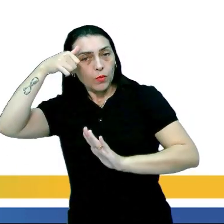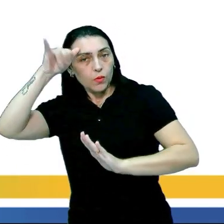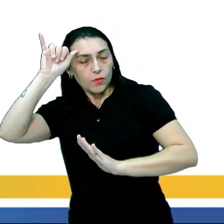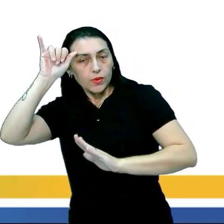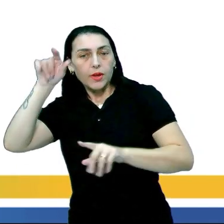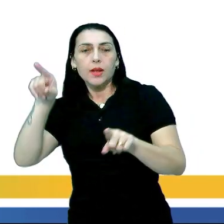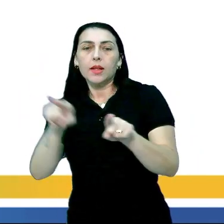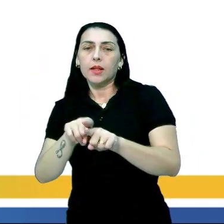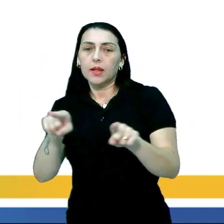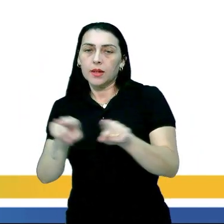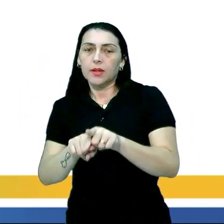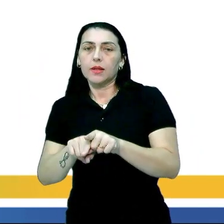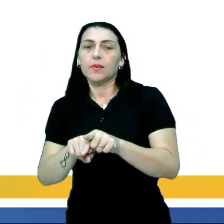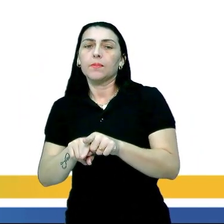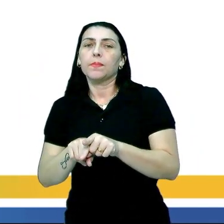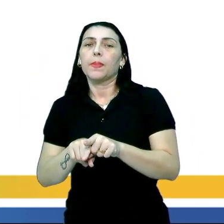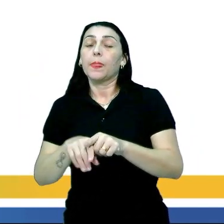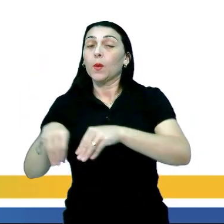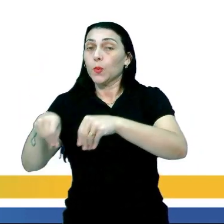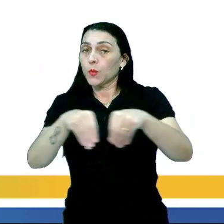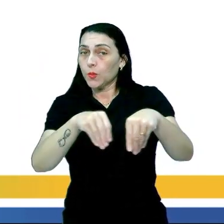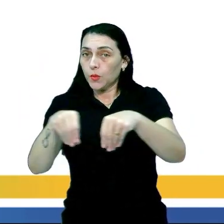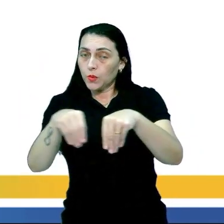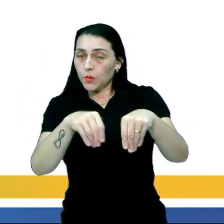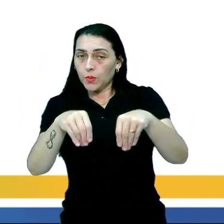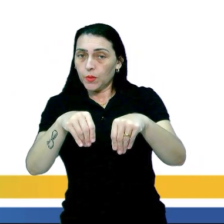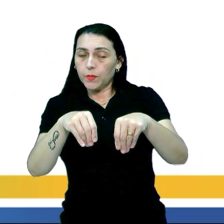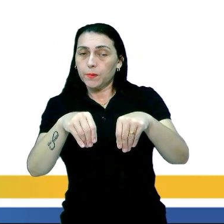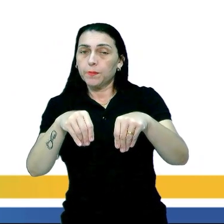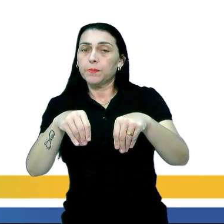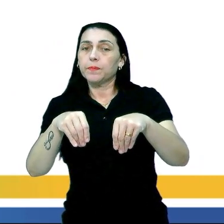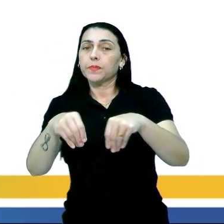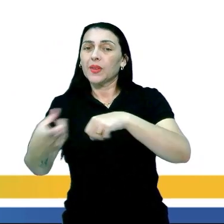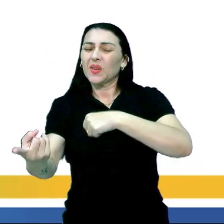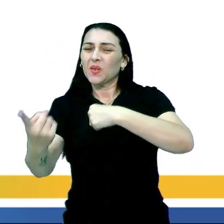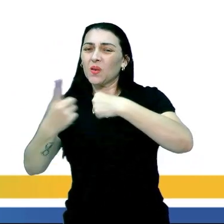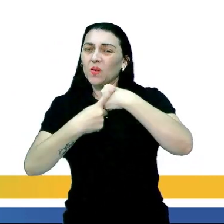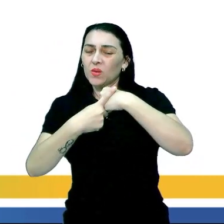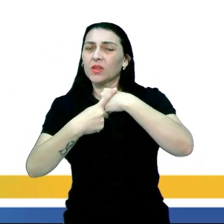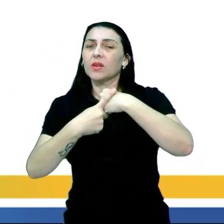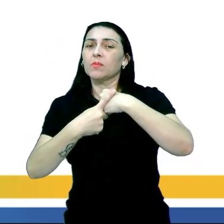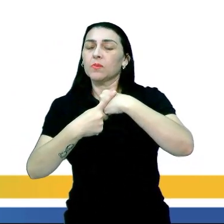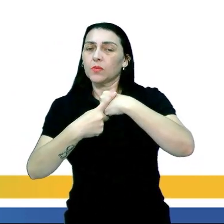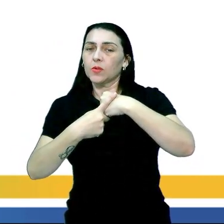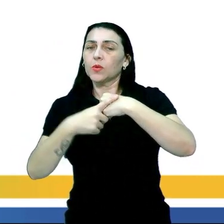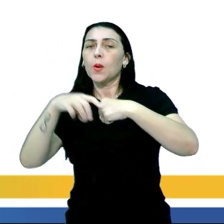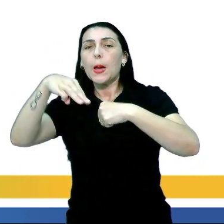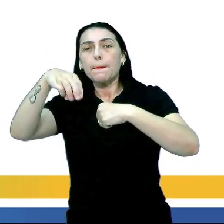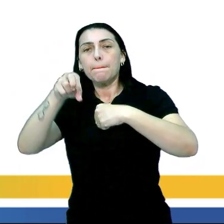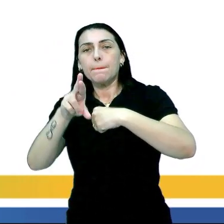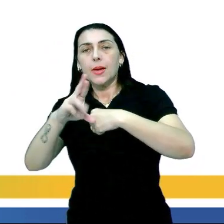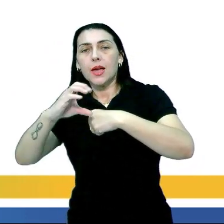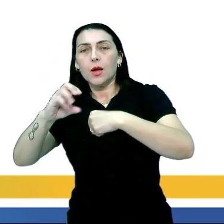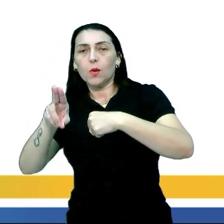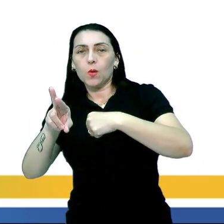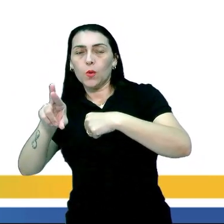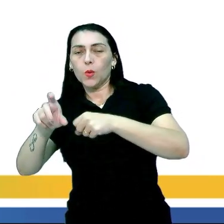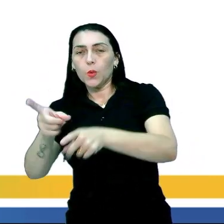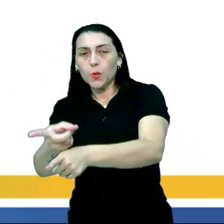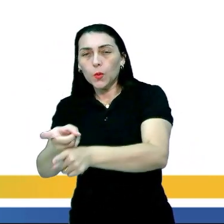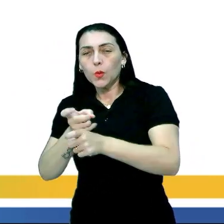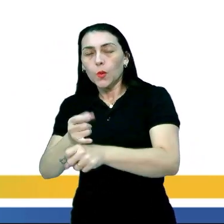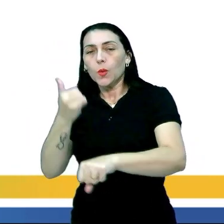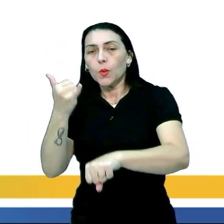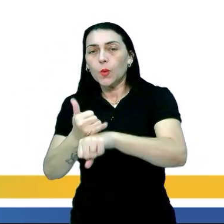que compacta o solo, pela contaminação por meio do mercúrio relacionada à extração